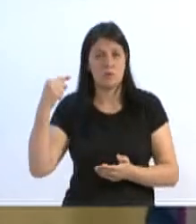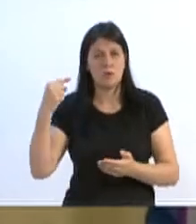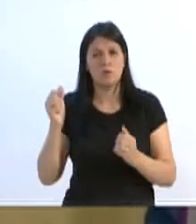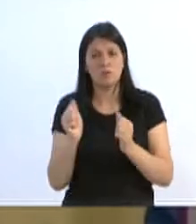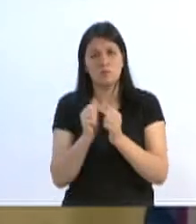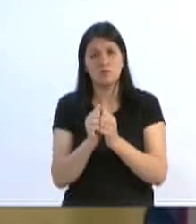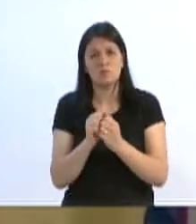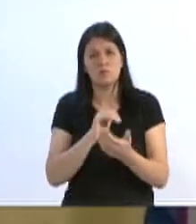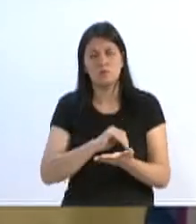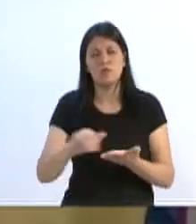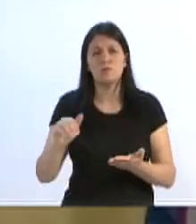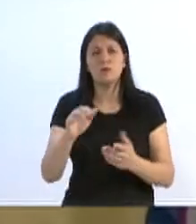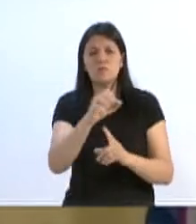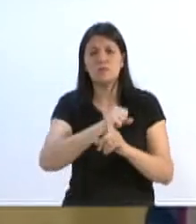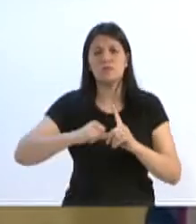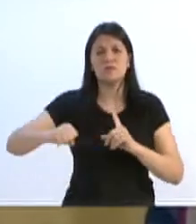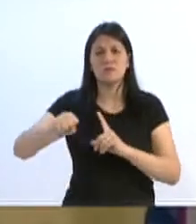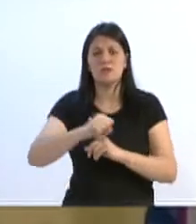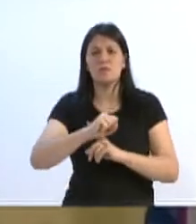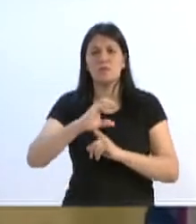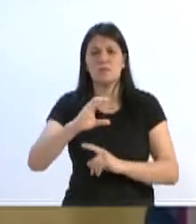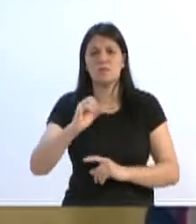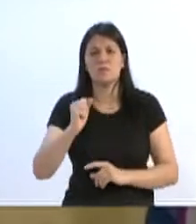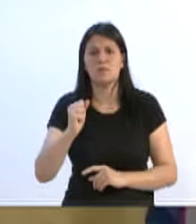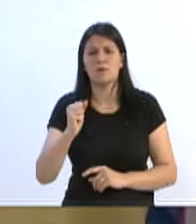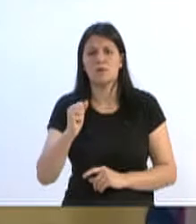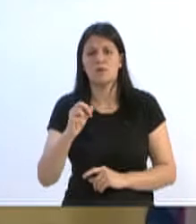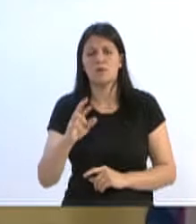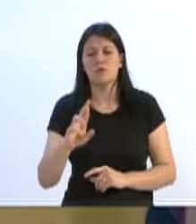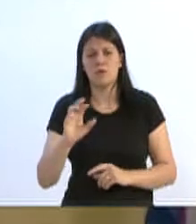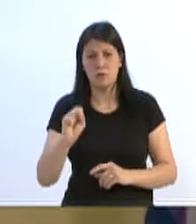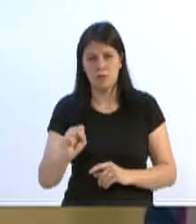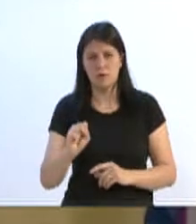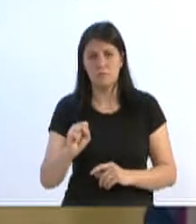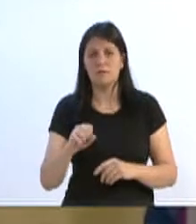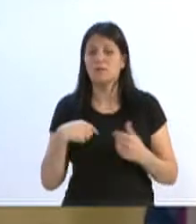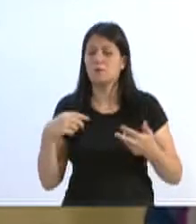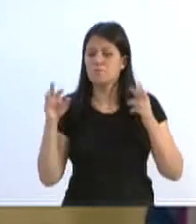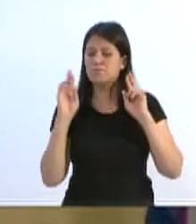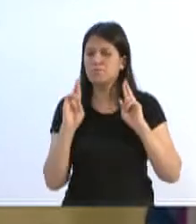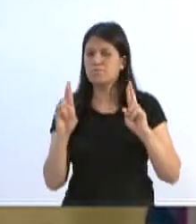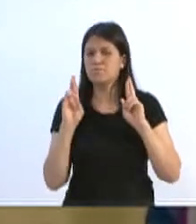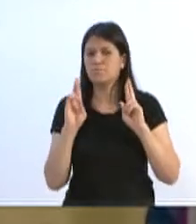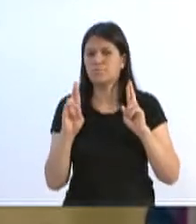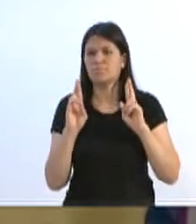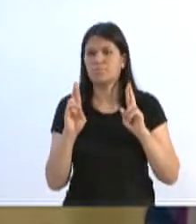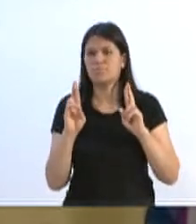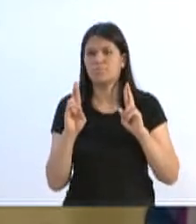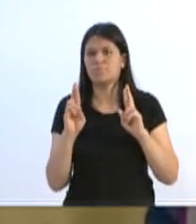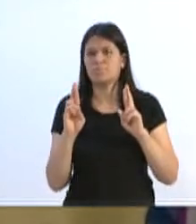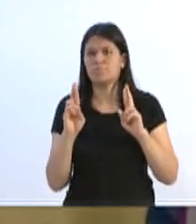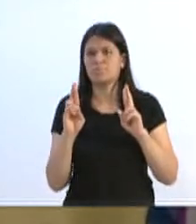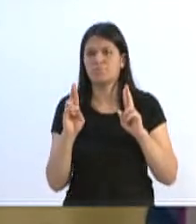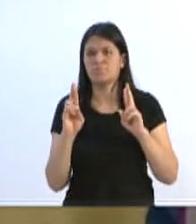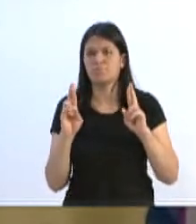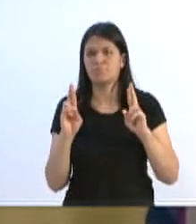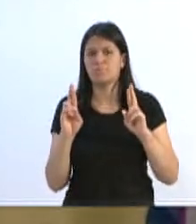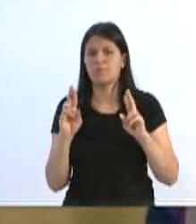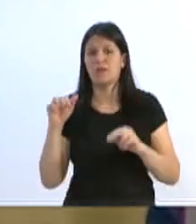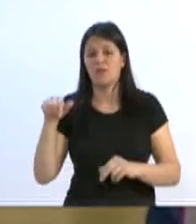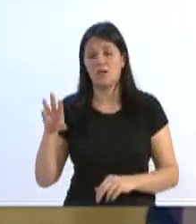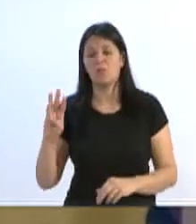secretaria do centro social do cras e certa então assim estamos na torcida agora no desfecho final em prol em prol de